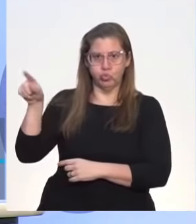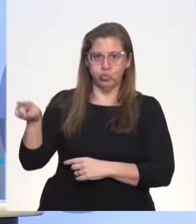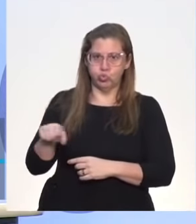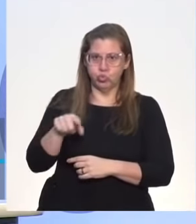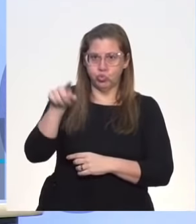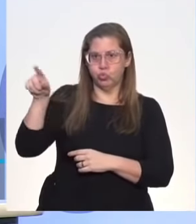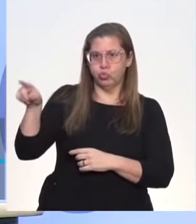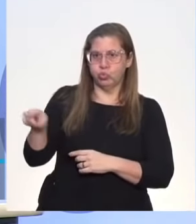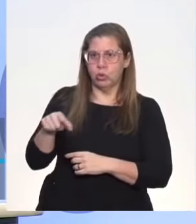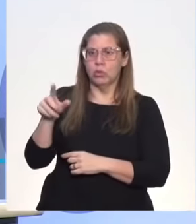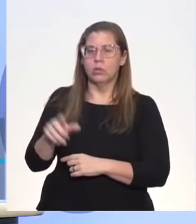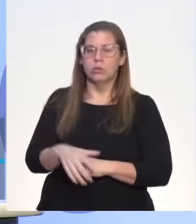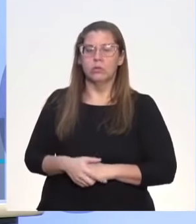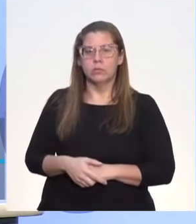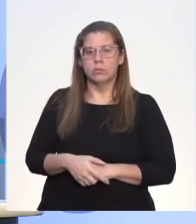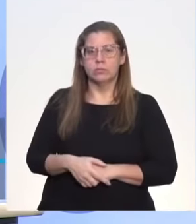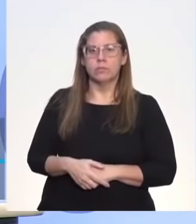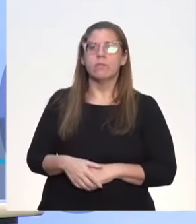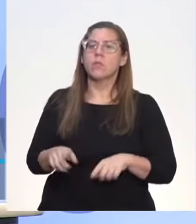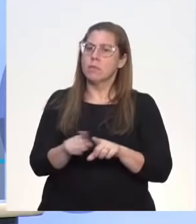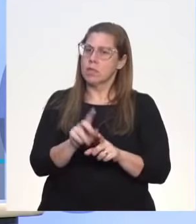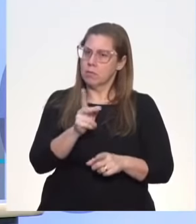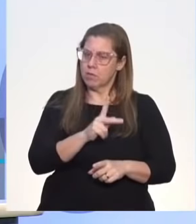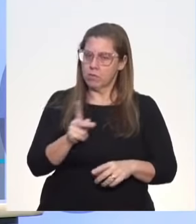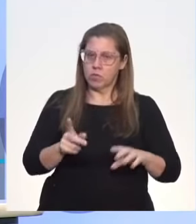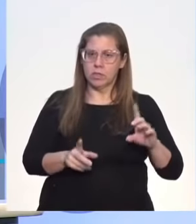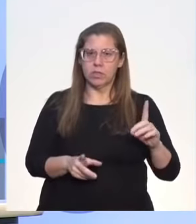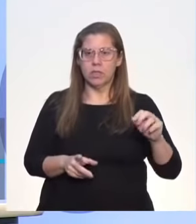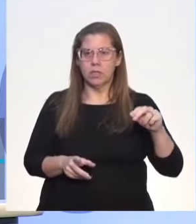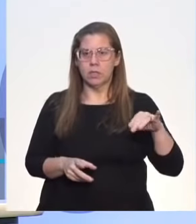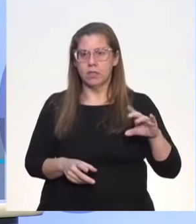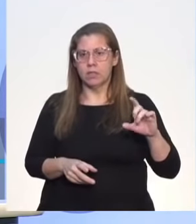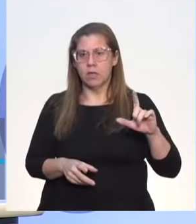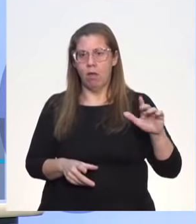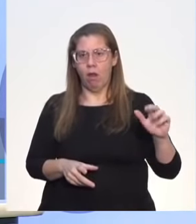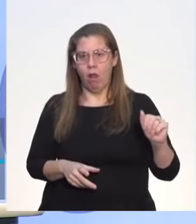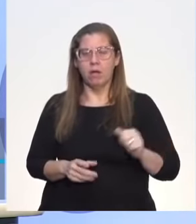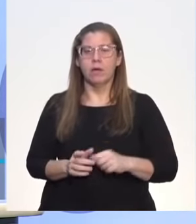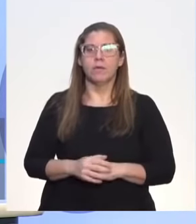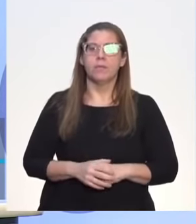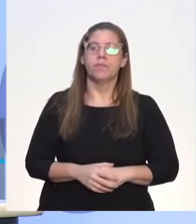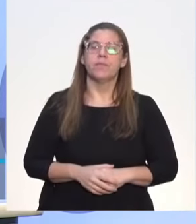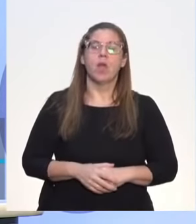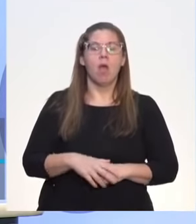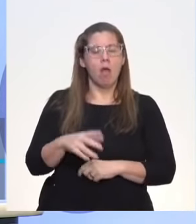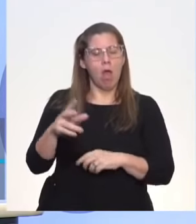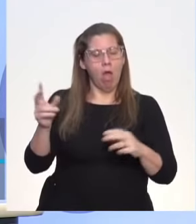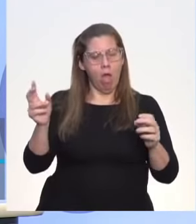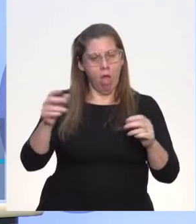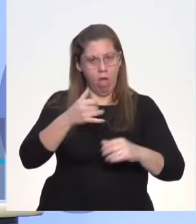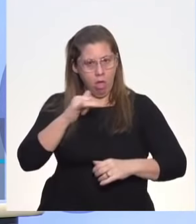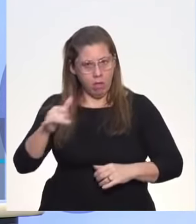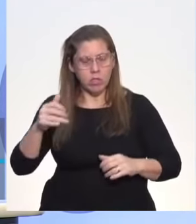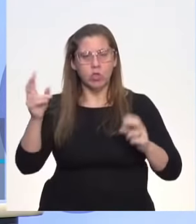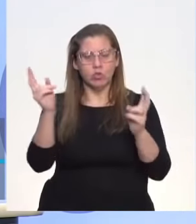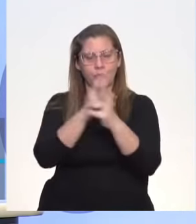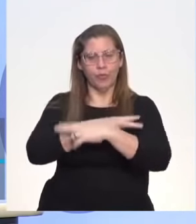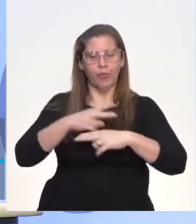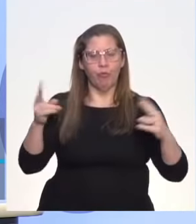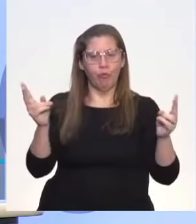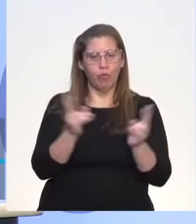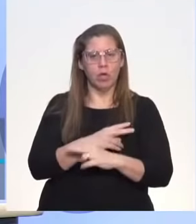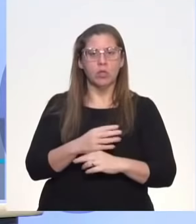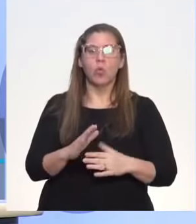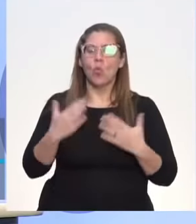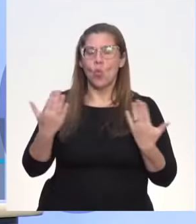bem grandona aqui da Larissa quer da da professora Daniela ela falou assim a energia cinética do vento é produzida quando o aquecimento